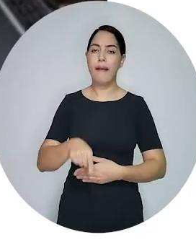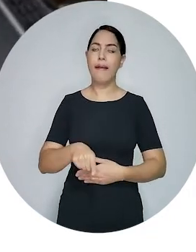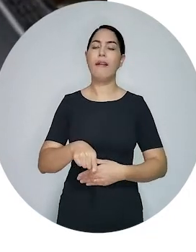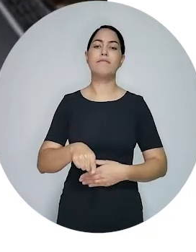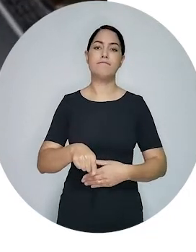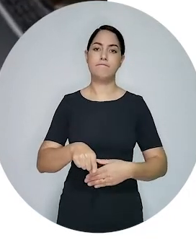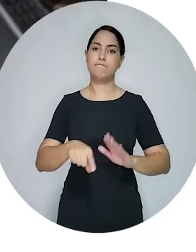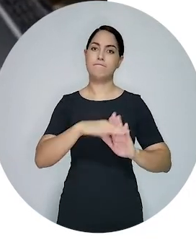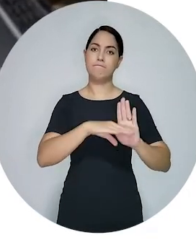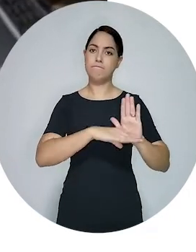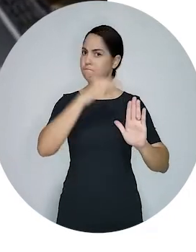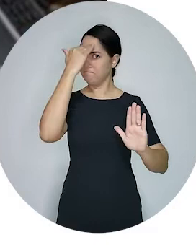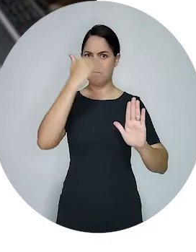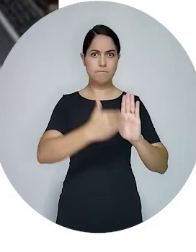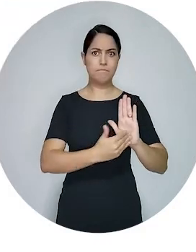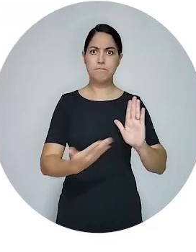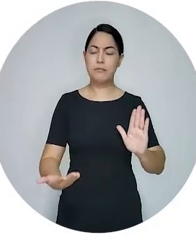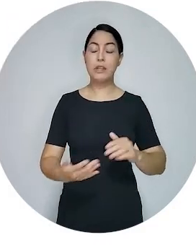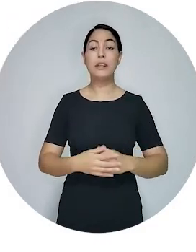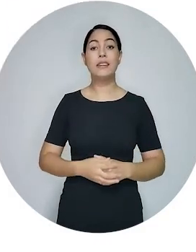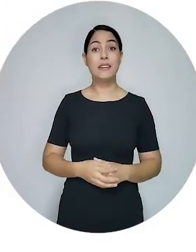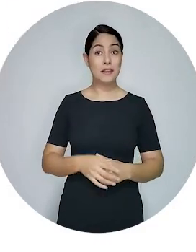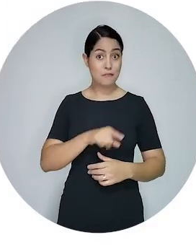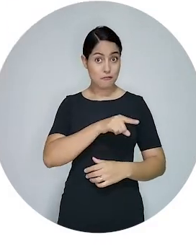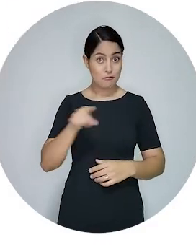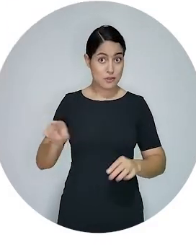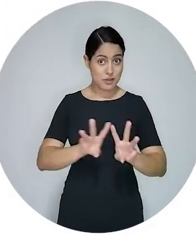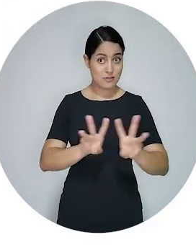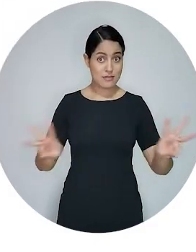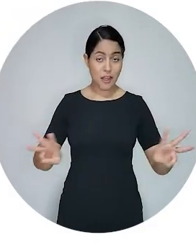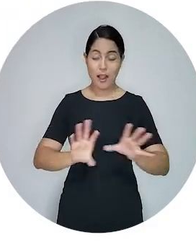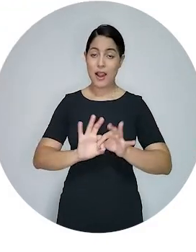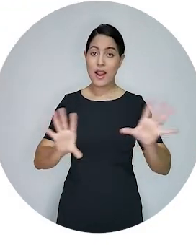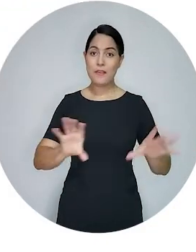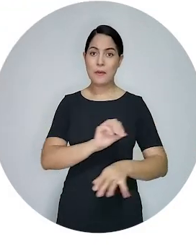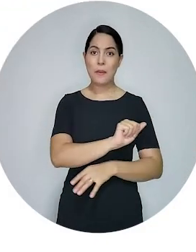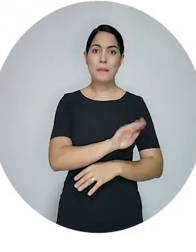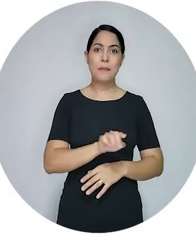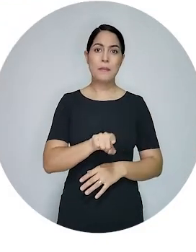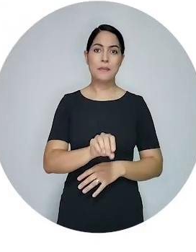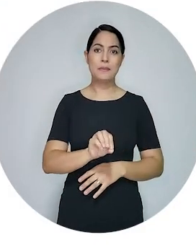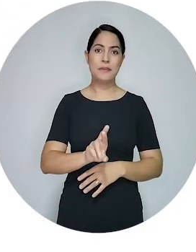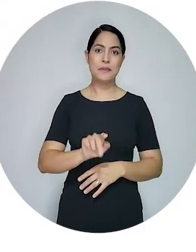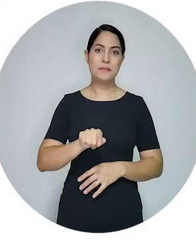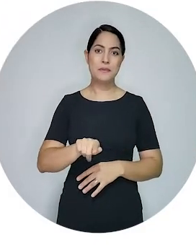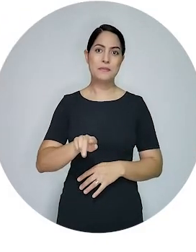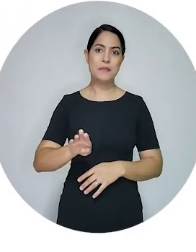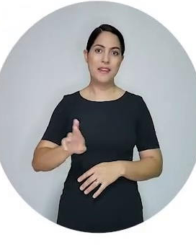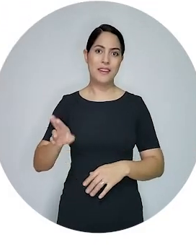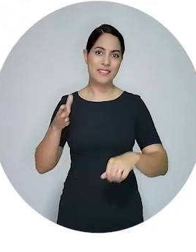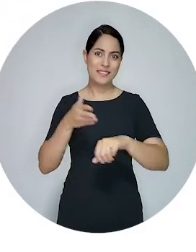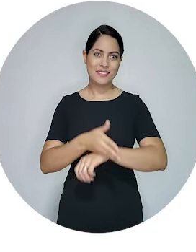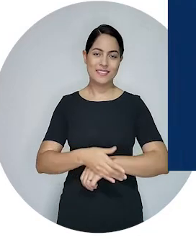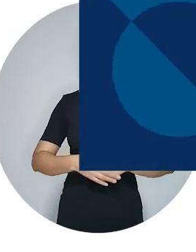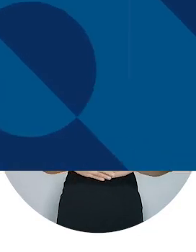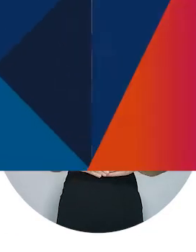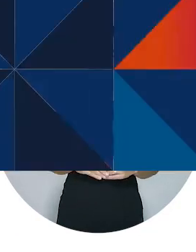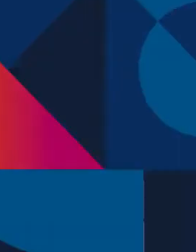grave violação da ordem pública. Esses e outros assuntos você confere lá no site